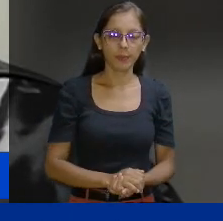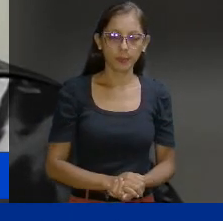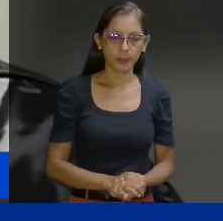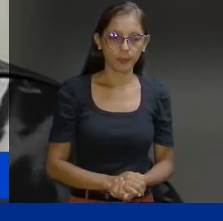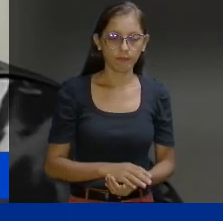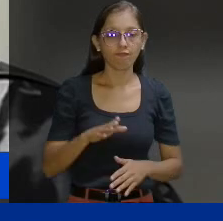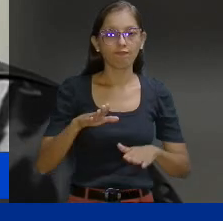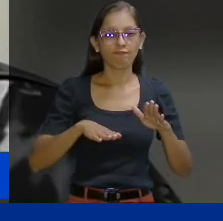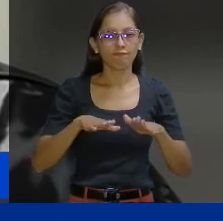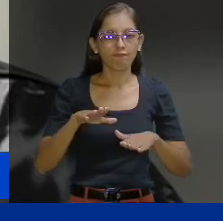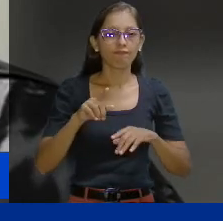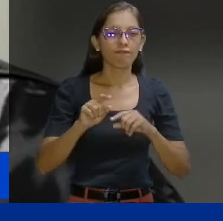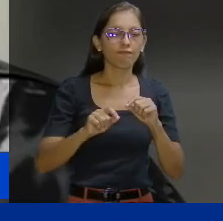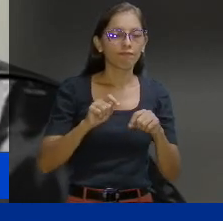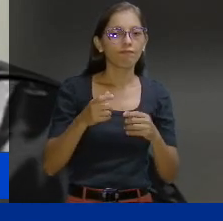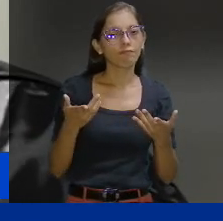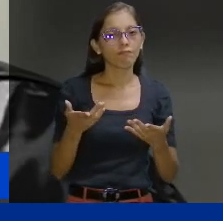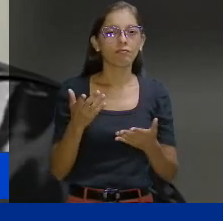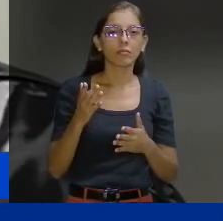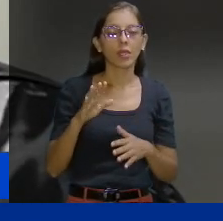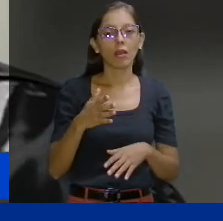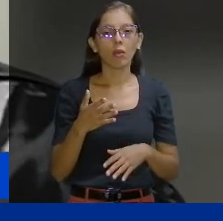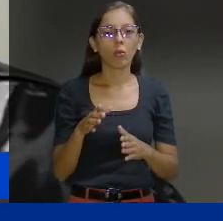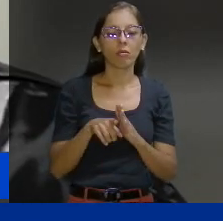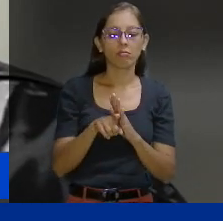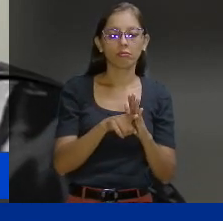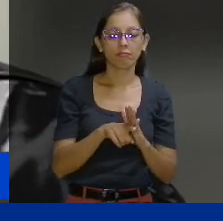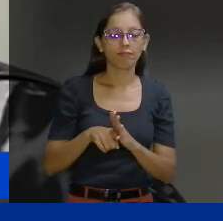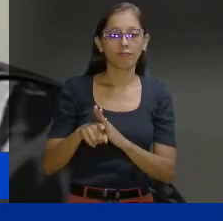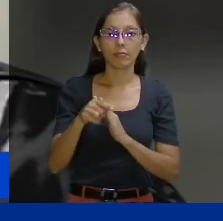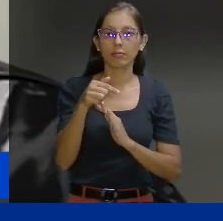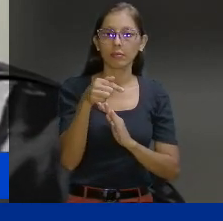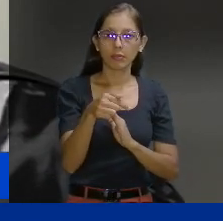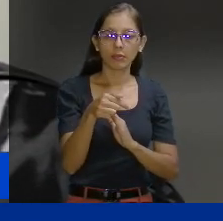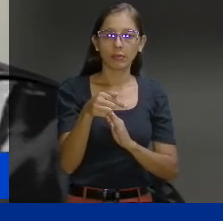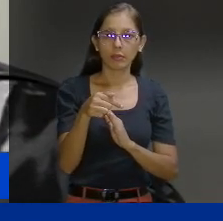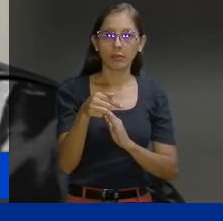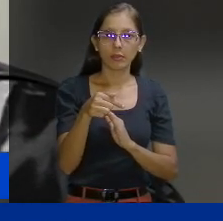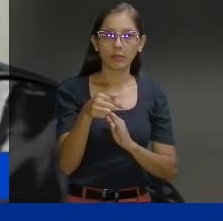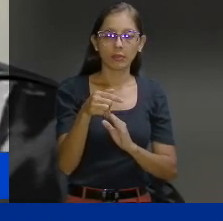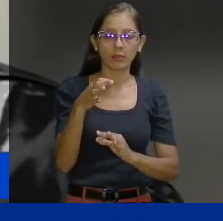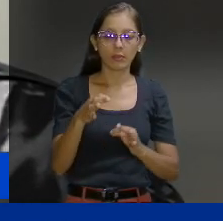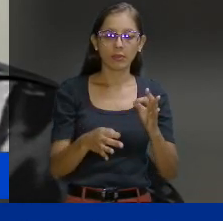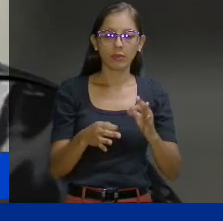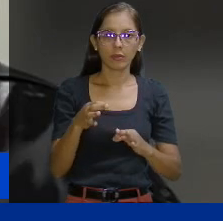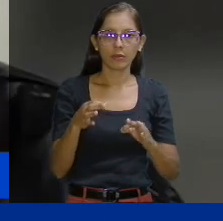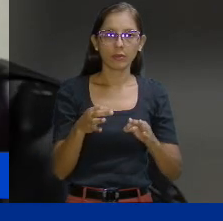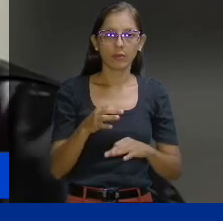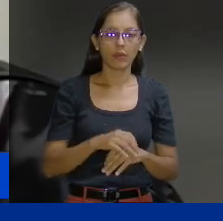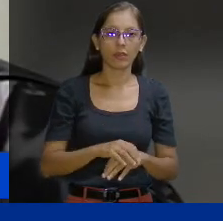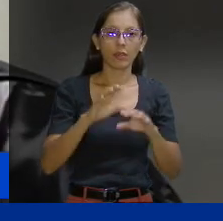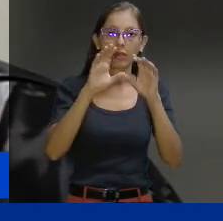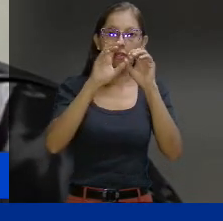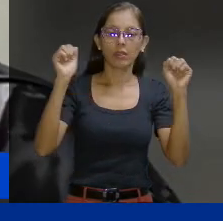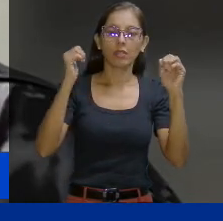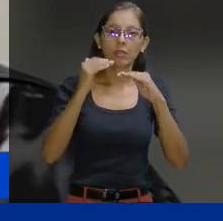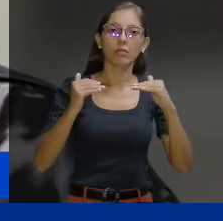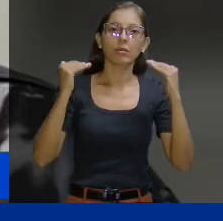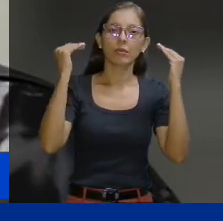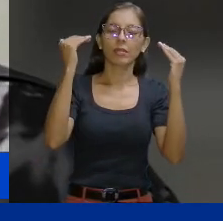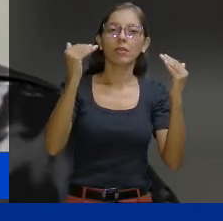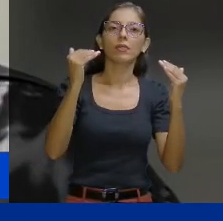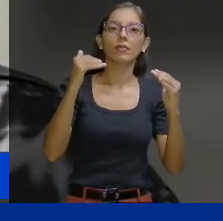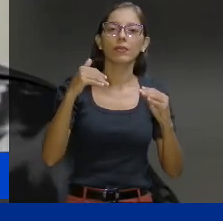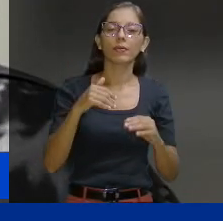pela nossa análise, pelo menos 7 desses julgados do Tribunal Superior Eleitoral de diversos